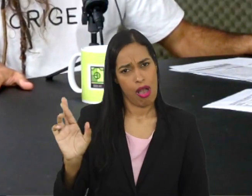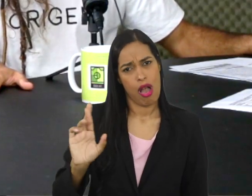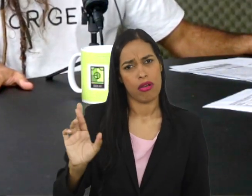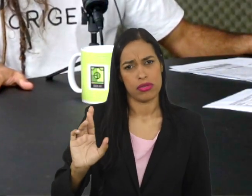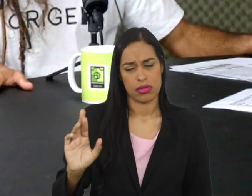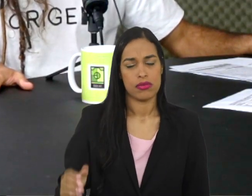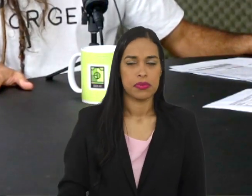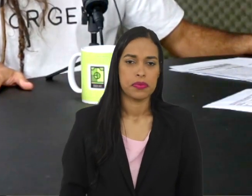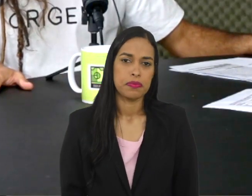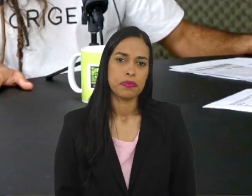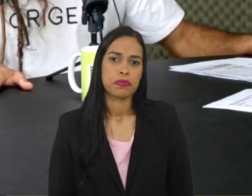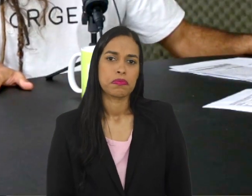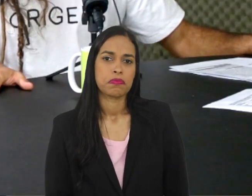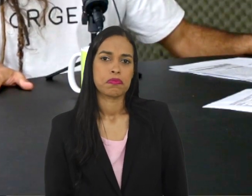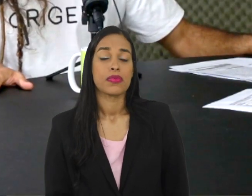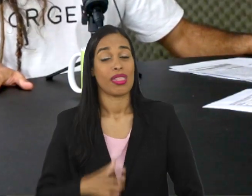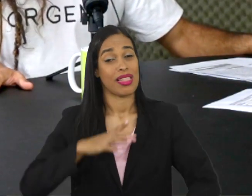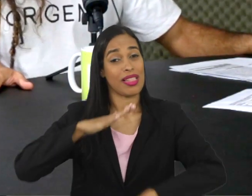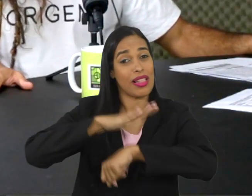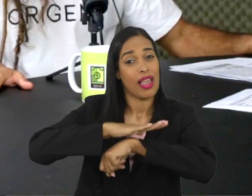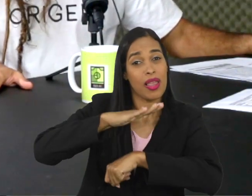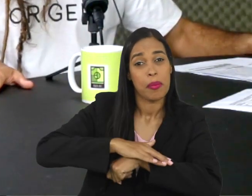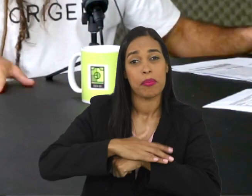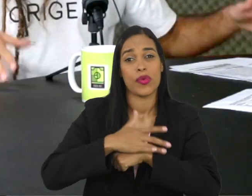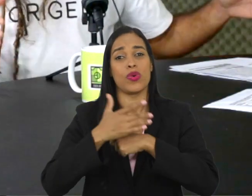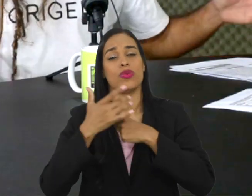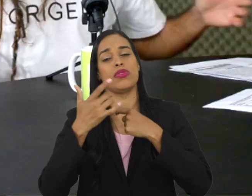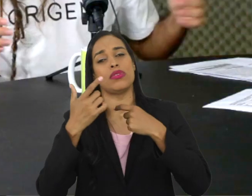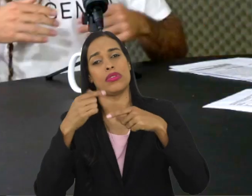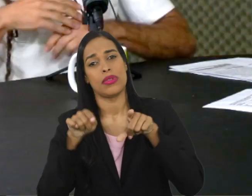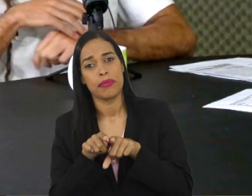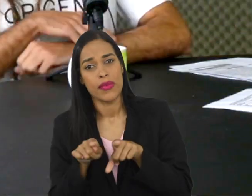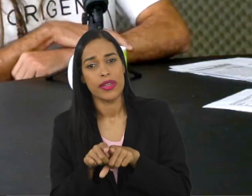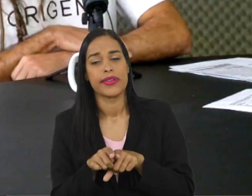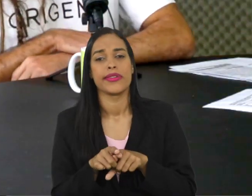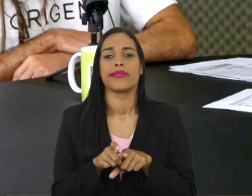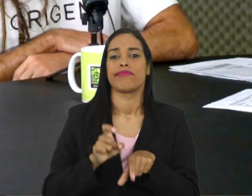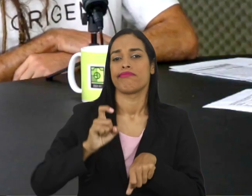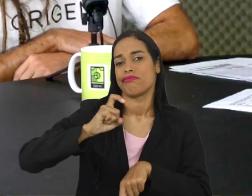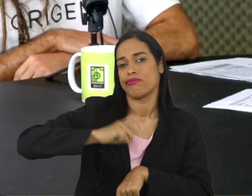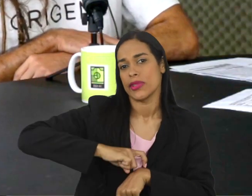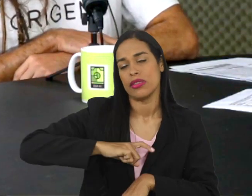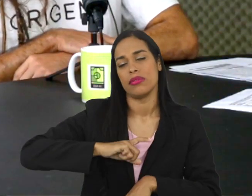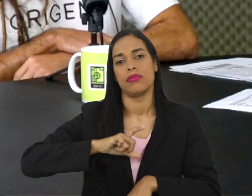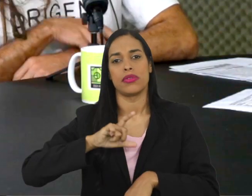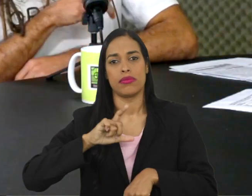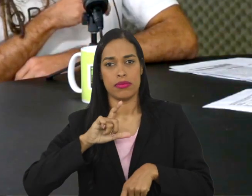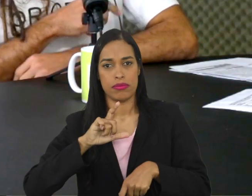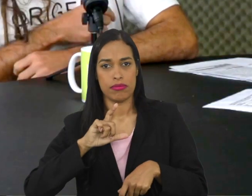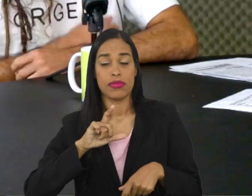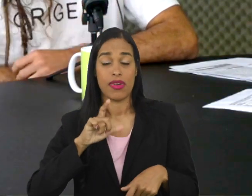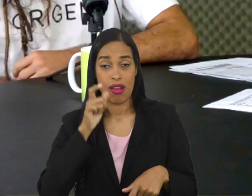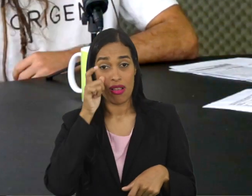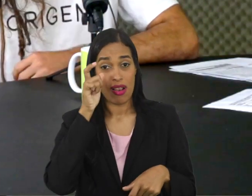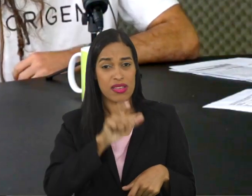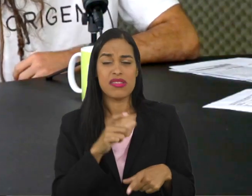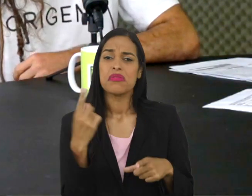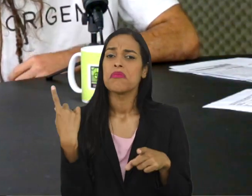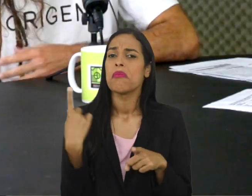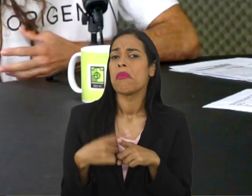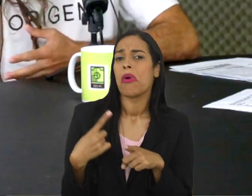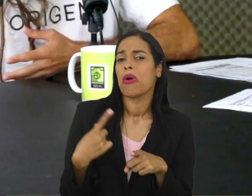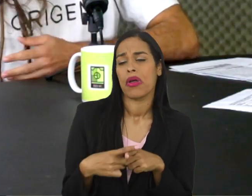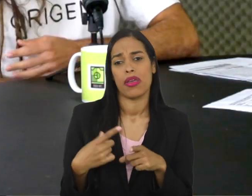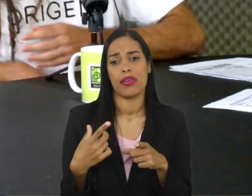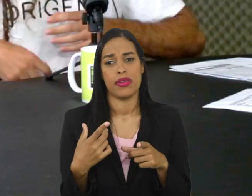Né? Então, leva tempo e, no caso, até é interessante ter tocado isso, porque, né,